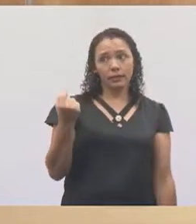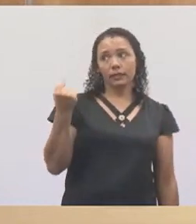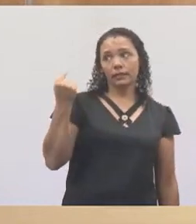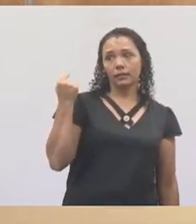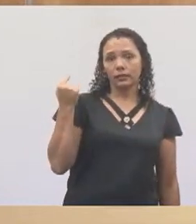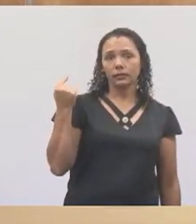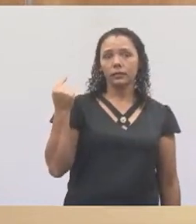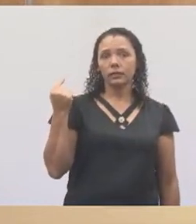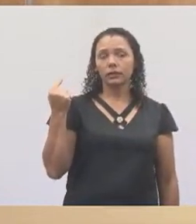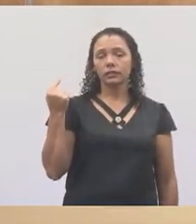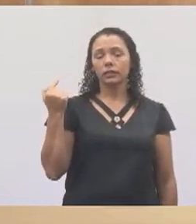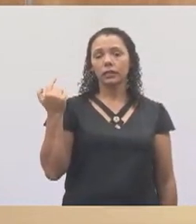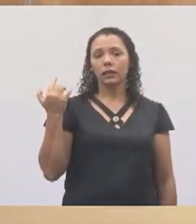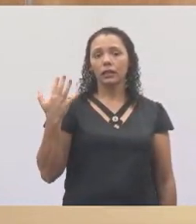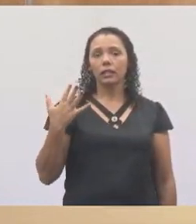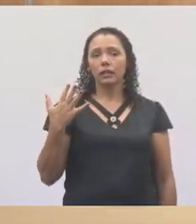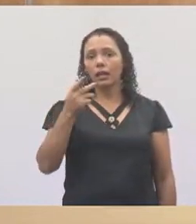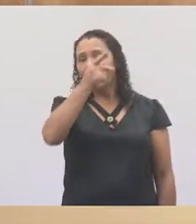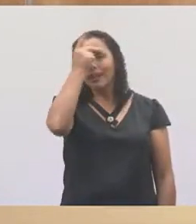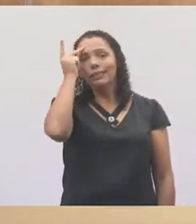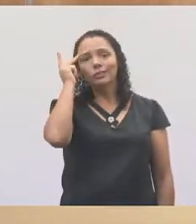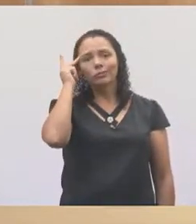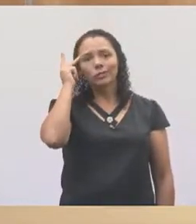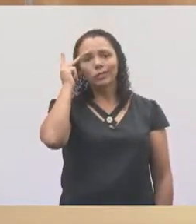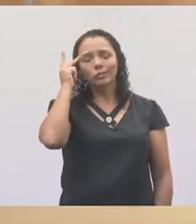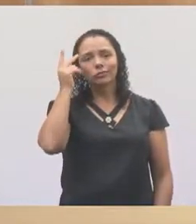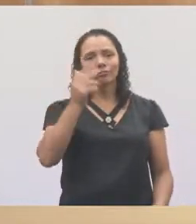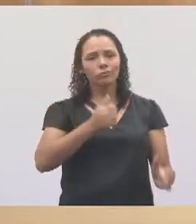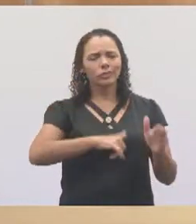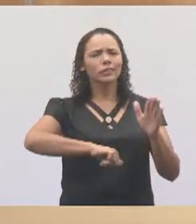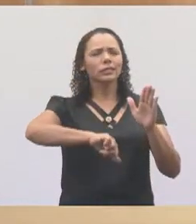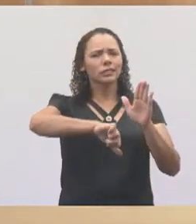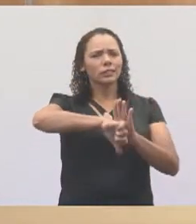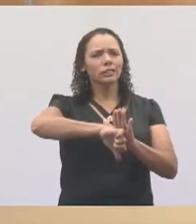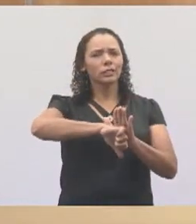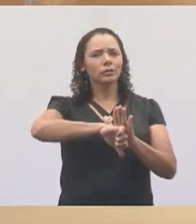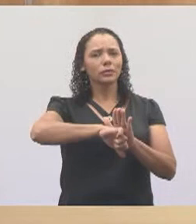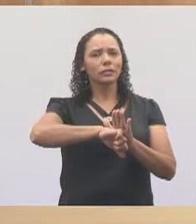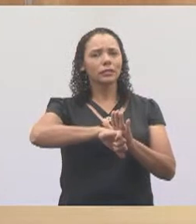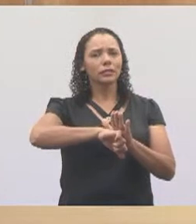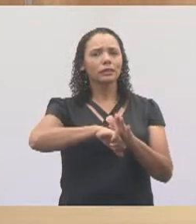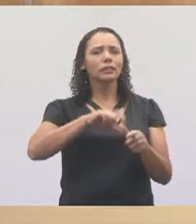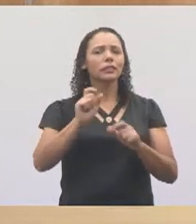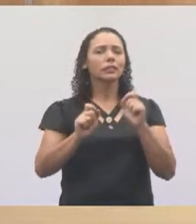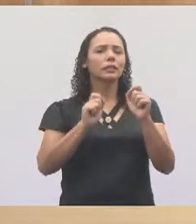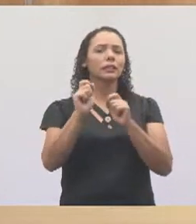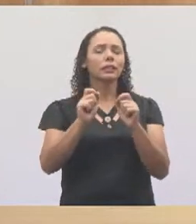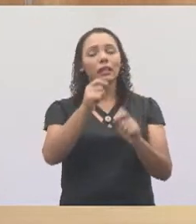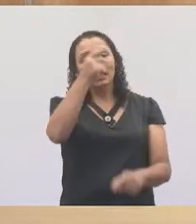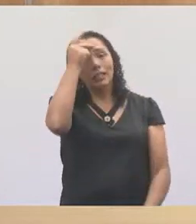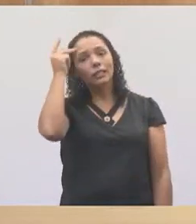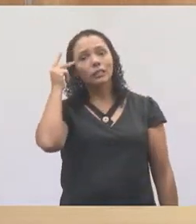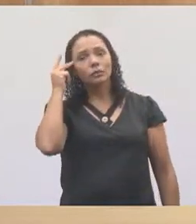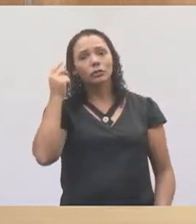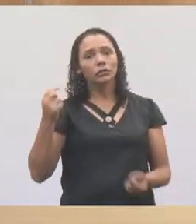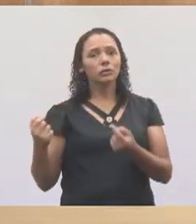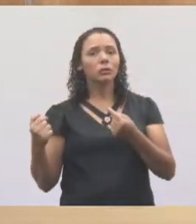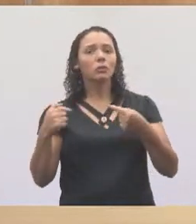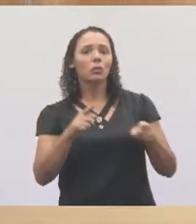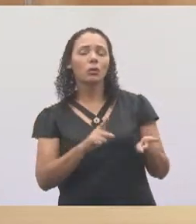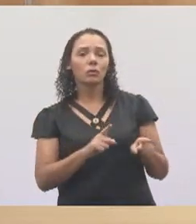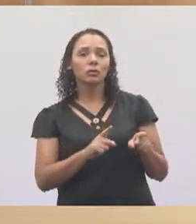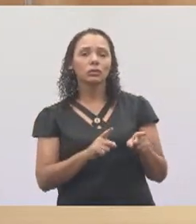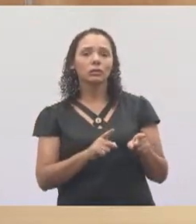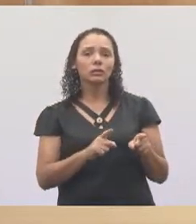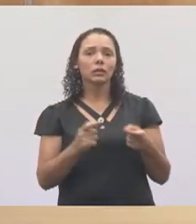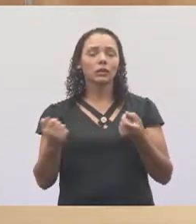os grandes transgressores da lei, à época, eram aqueles que se atentavam, né, contra o regime ditatorial,